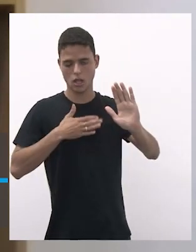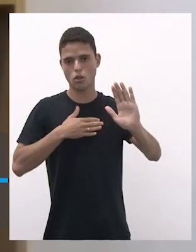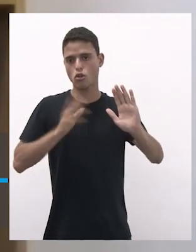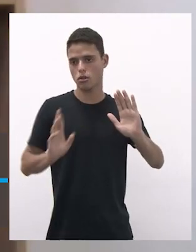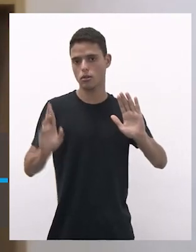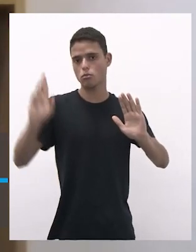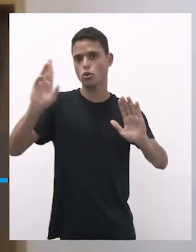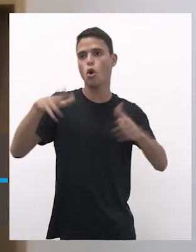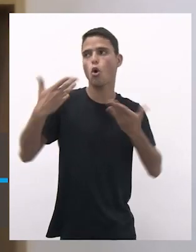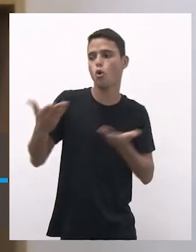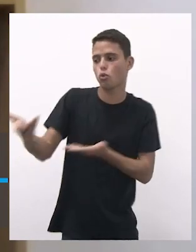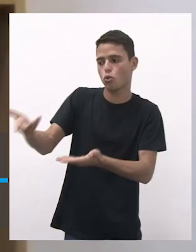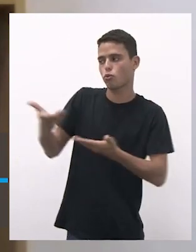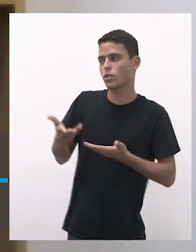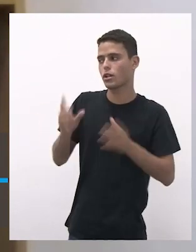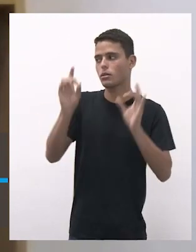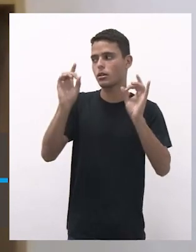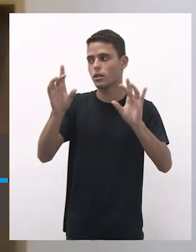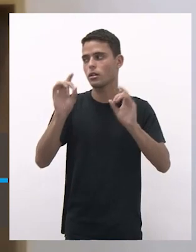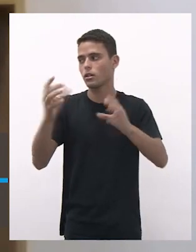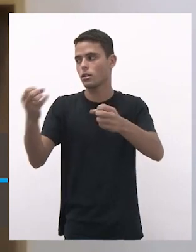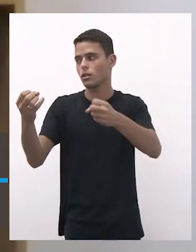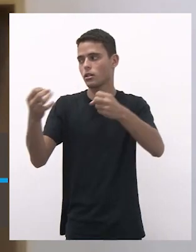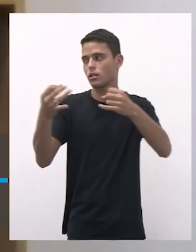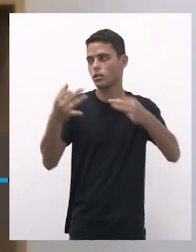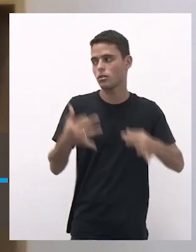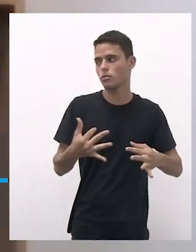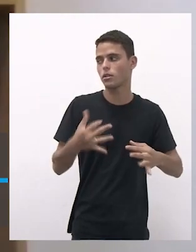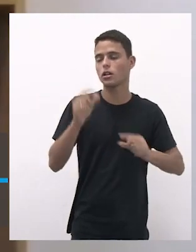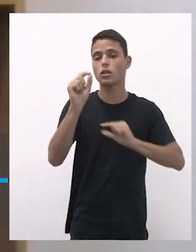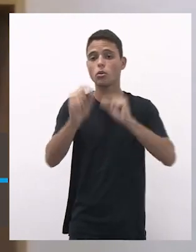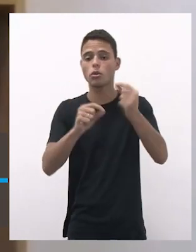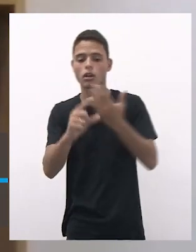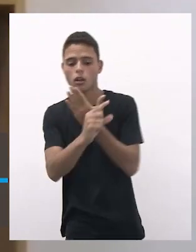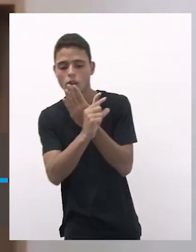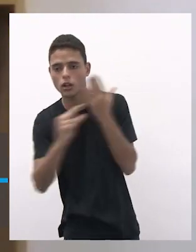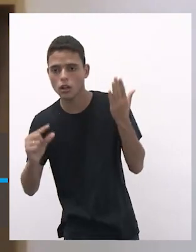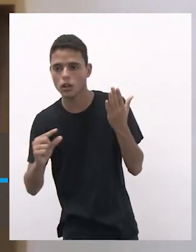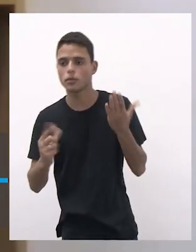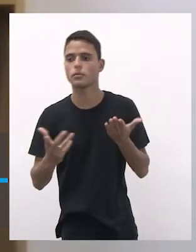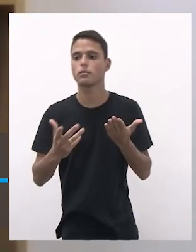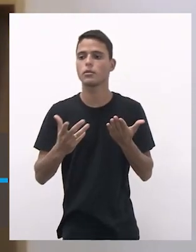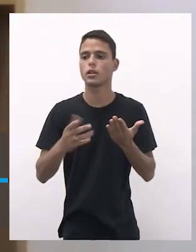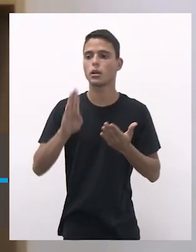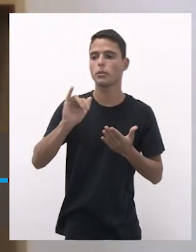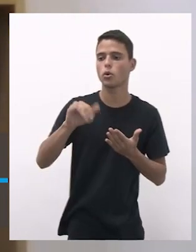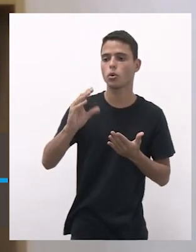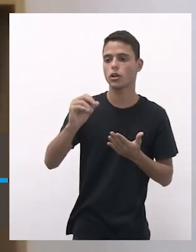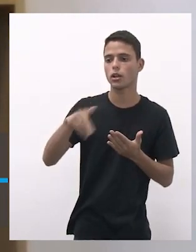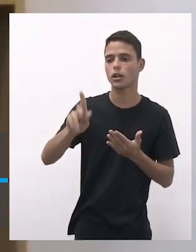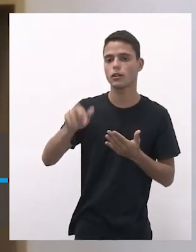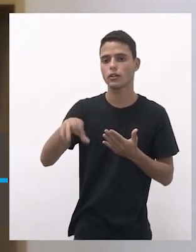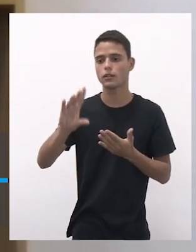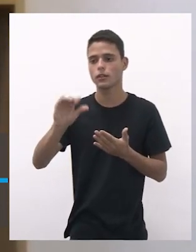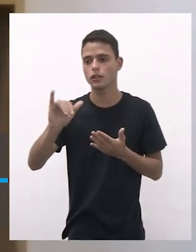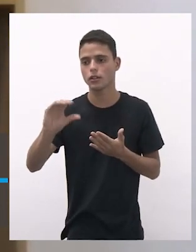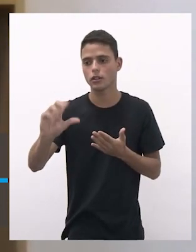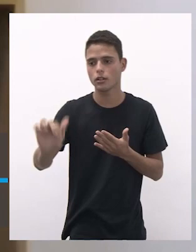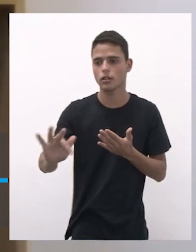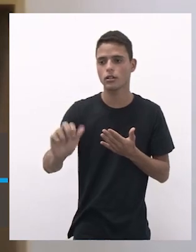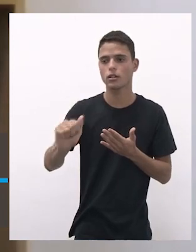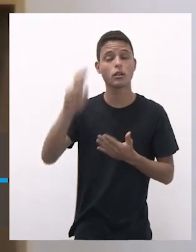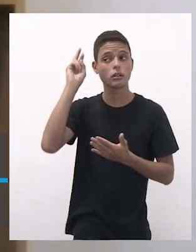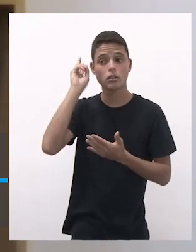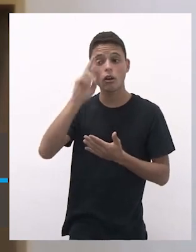algum convidado, explicando autor, obra, bibliografia, trazendo algumas chaves